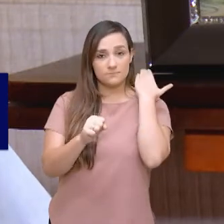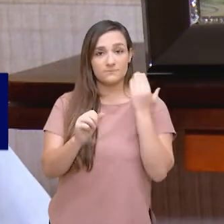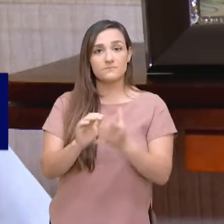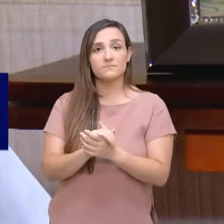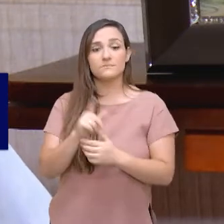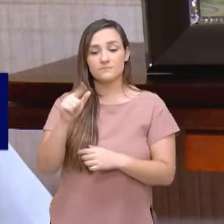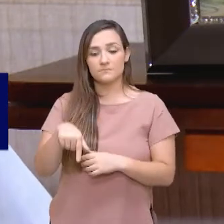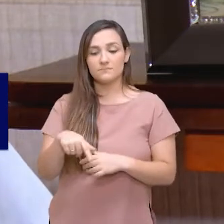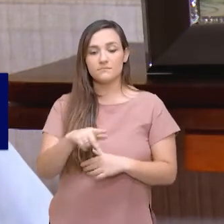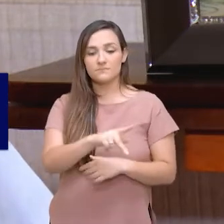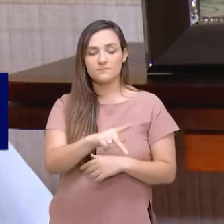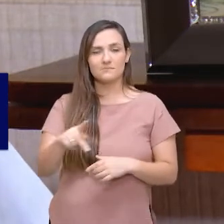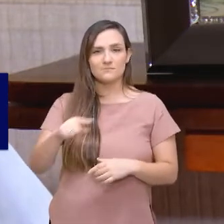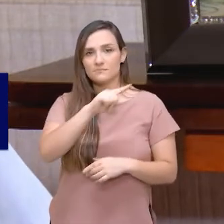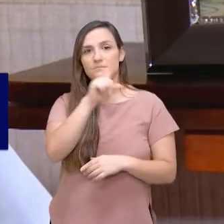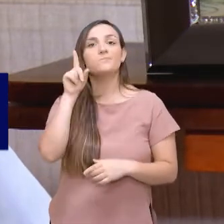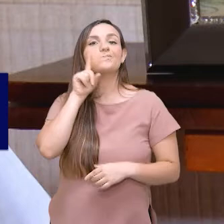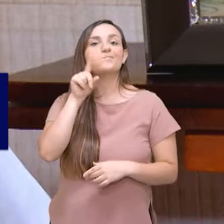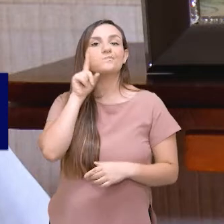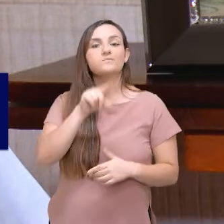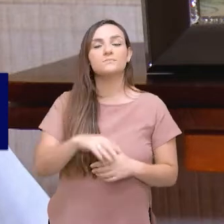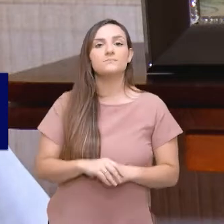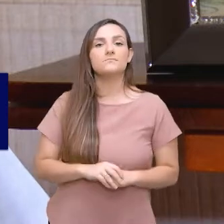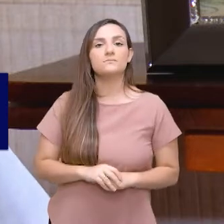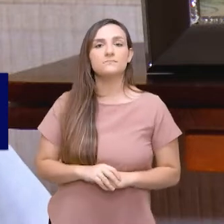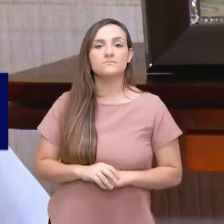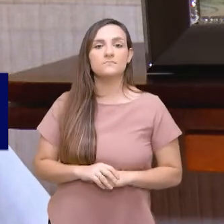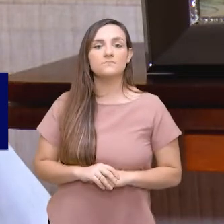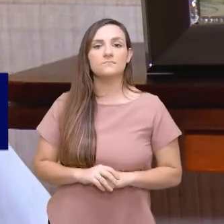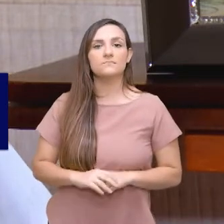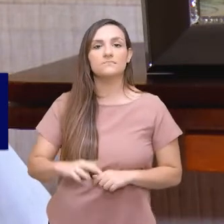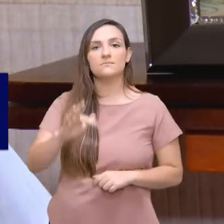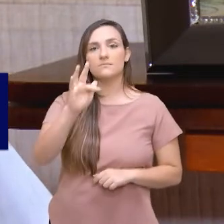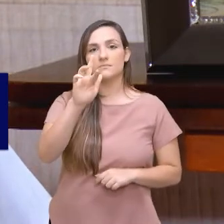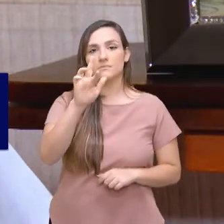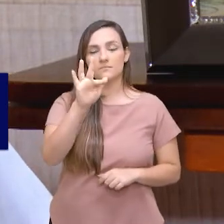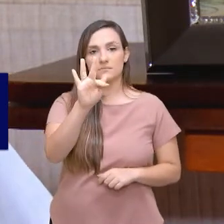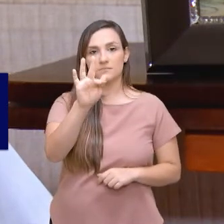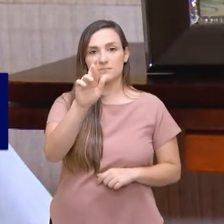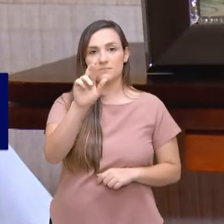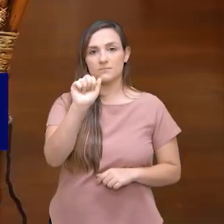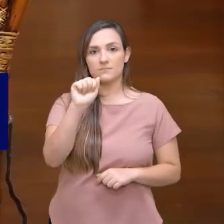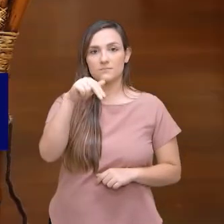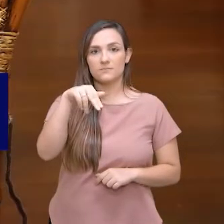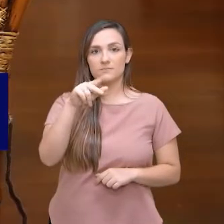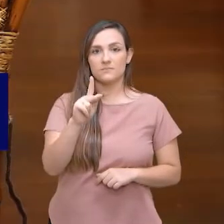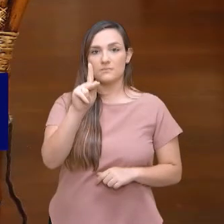foi presidente dos Estados Unidos, Franklin Delano Roosevelt,